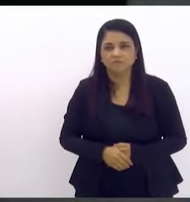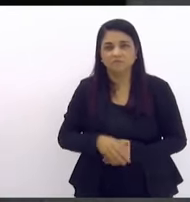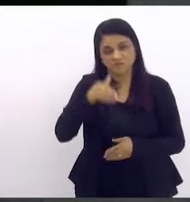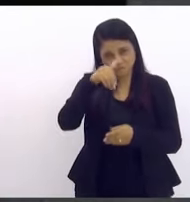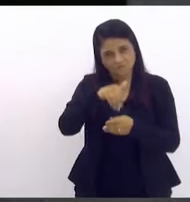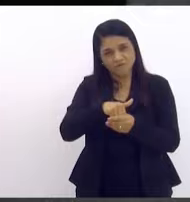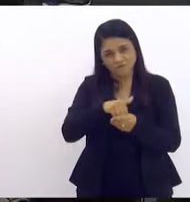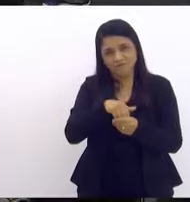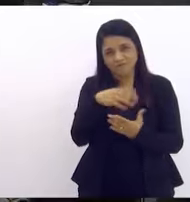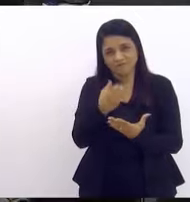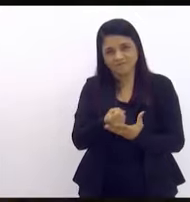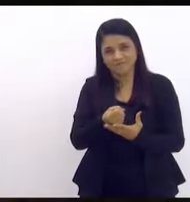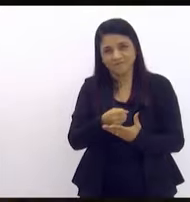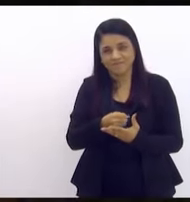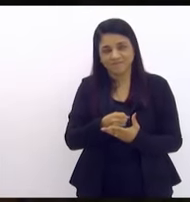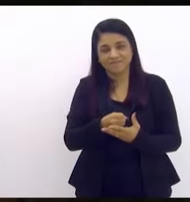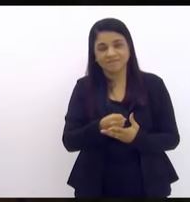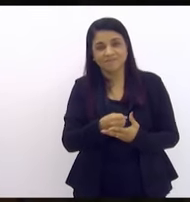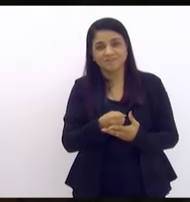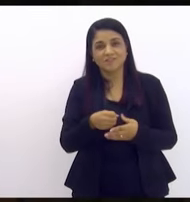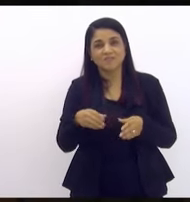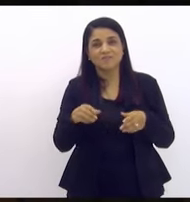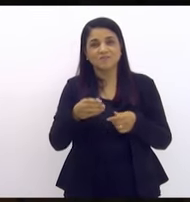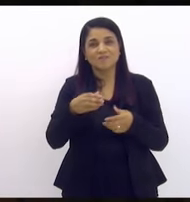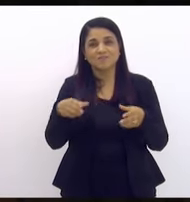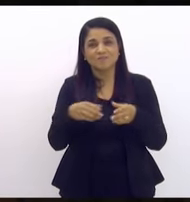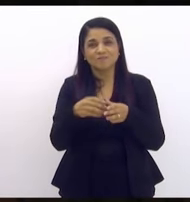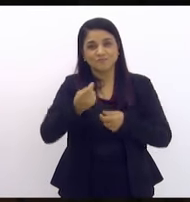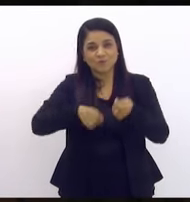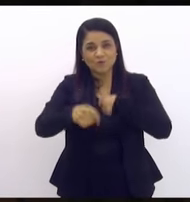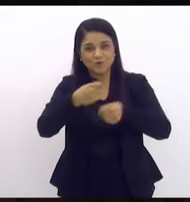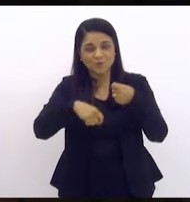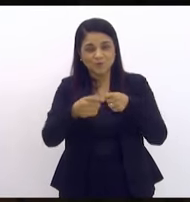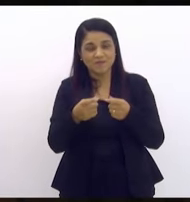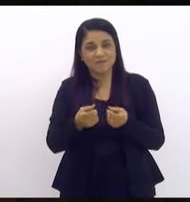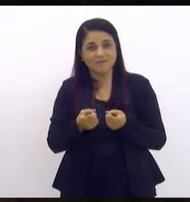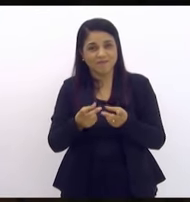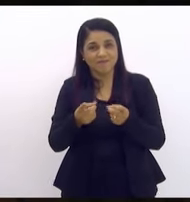Favorável, presidenta. Pela Comissão de Economia, Indústria e Comércio, deputado